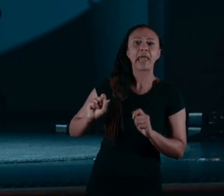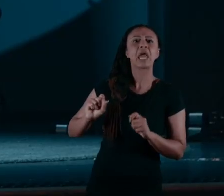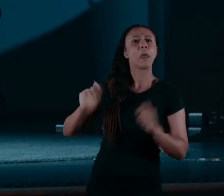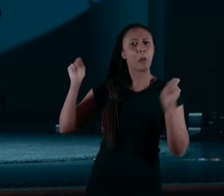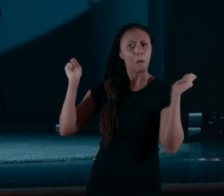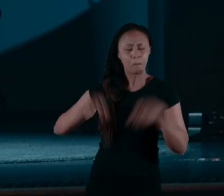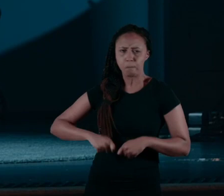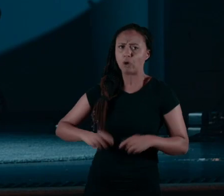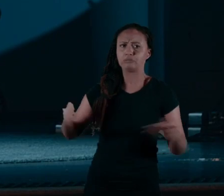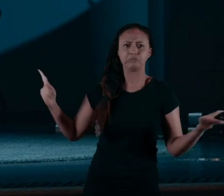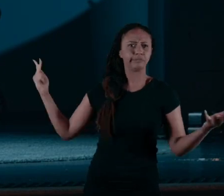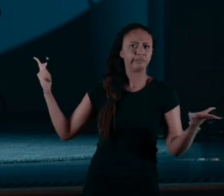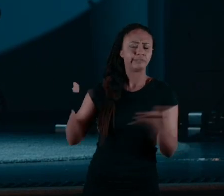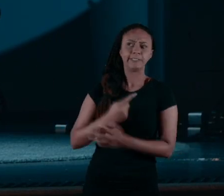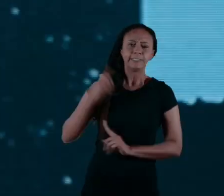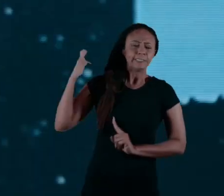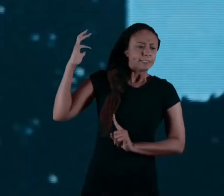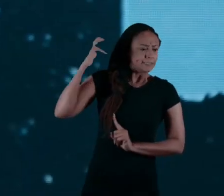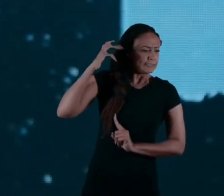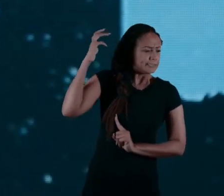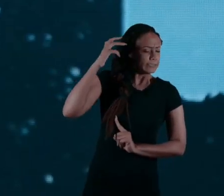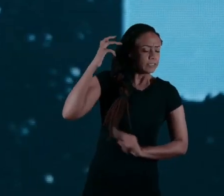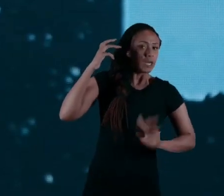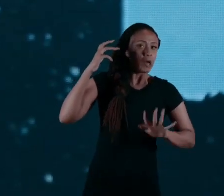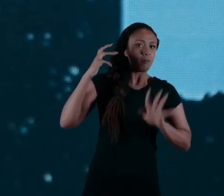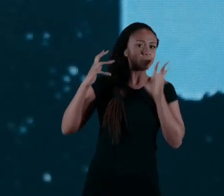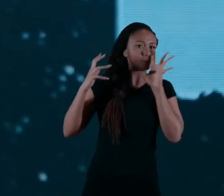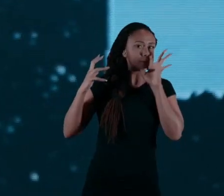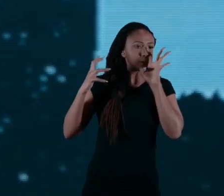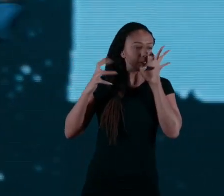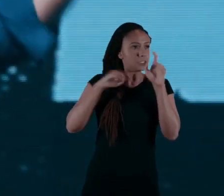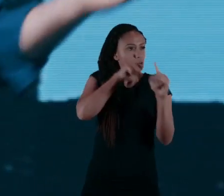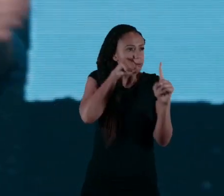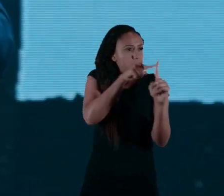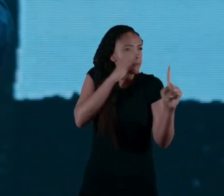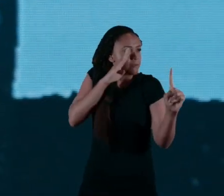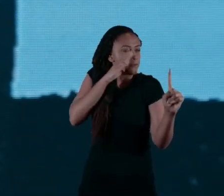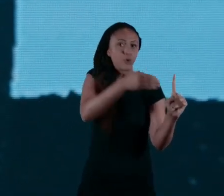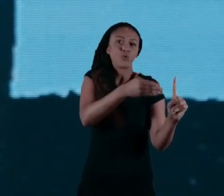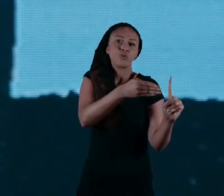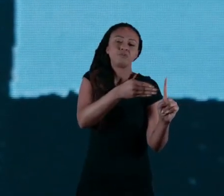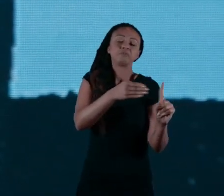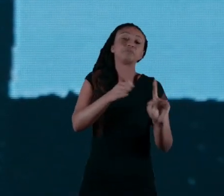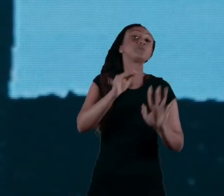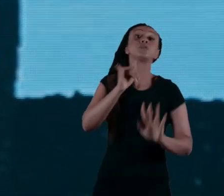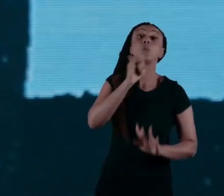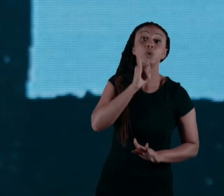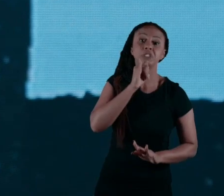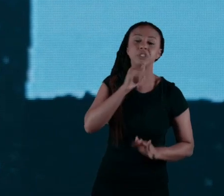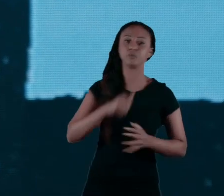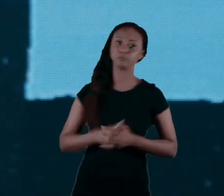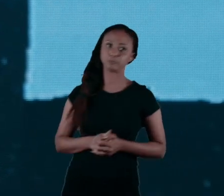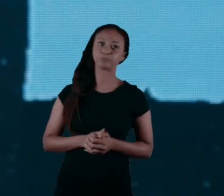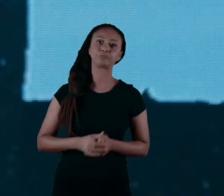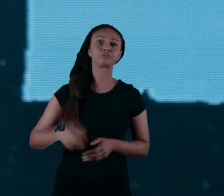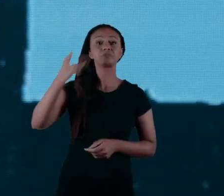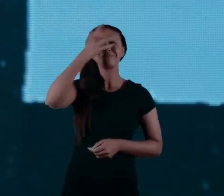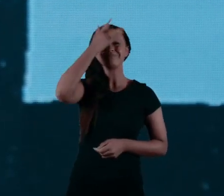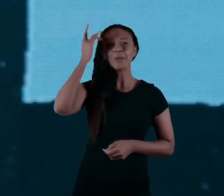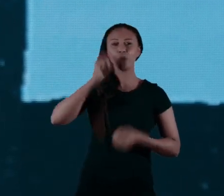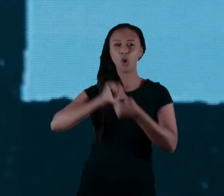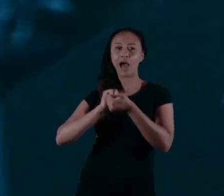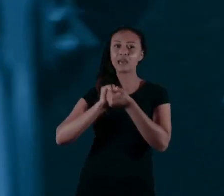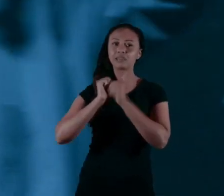pressão e manter-se focada no seu objetivo. E eu tomo como exemplo, por exemplo, os grandes atletas,